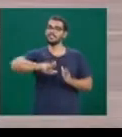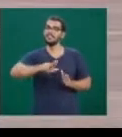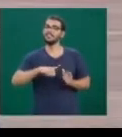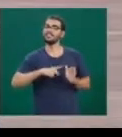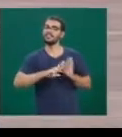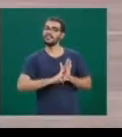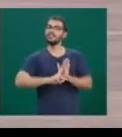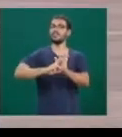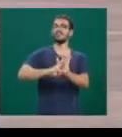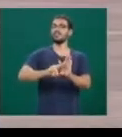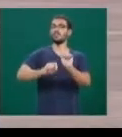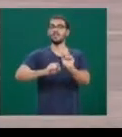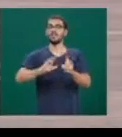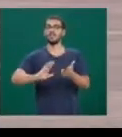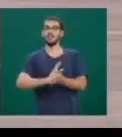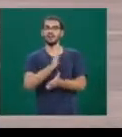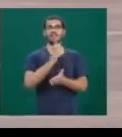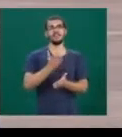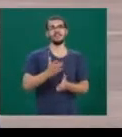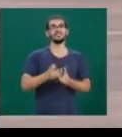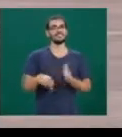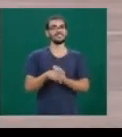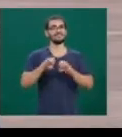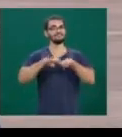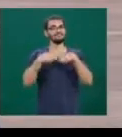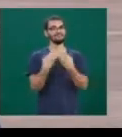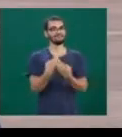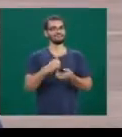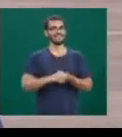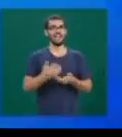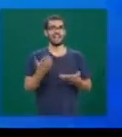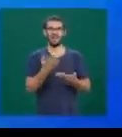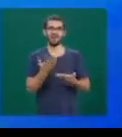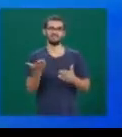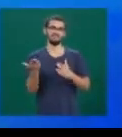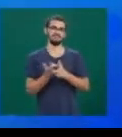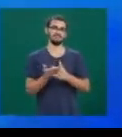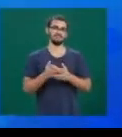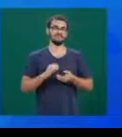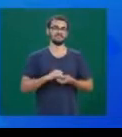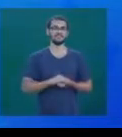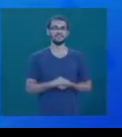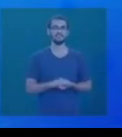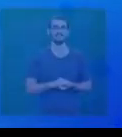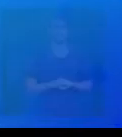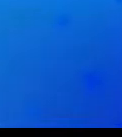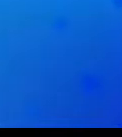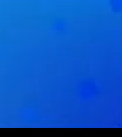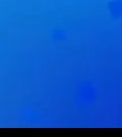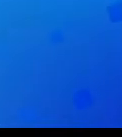a cidade no Festival Literário em Araxá. O TV Notícias volta já.